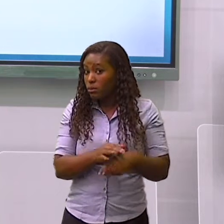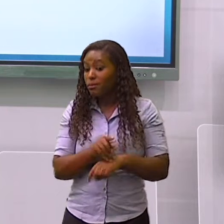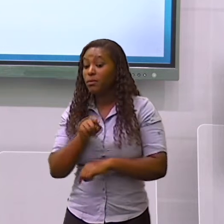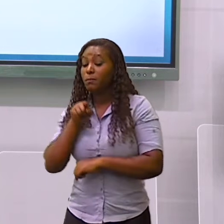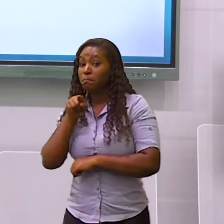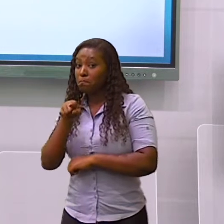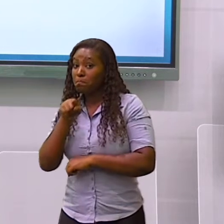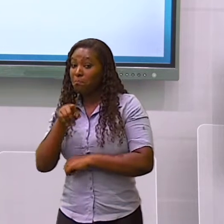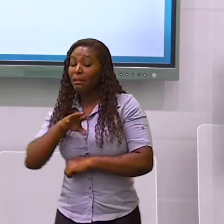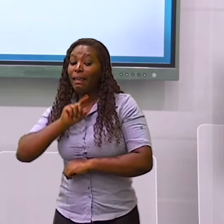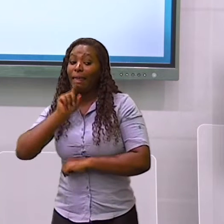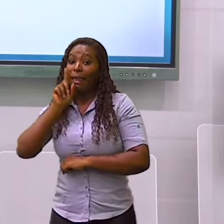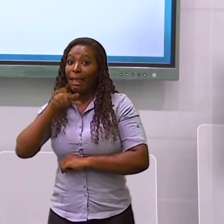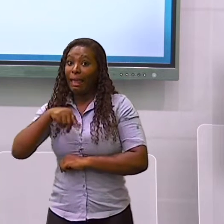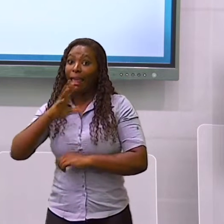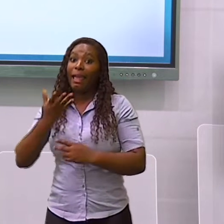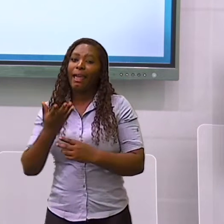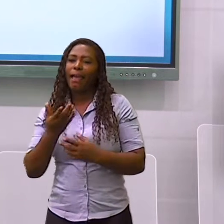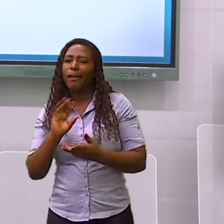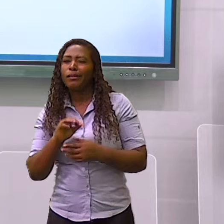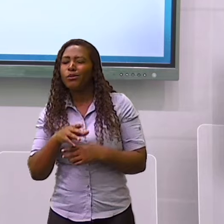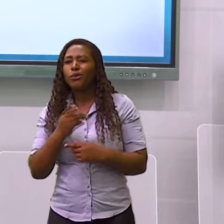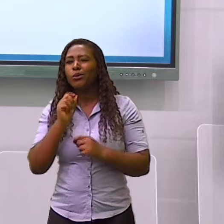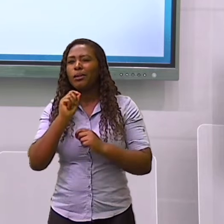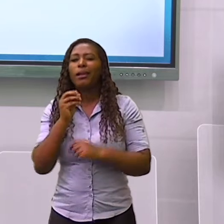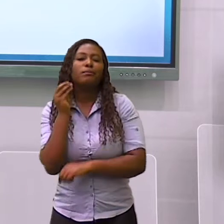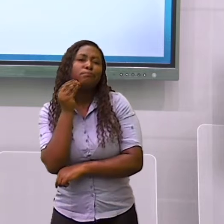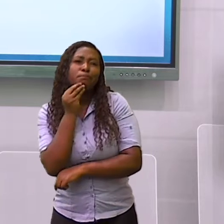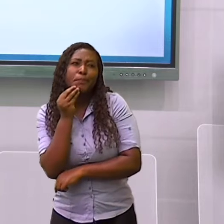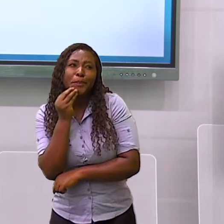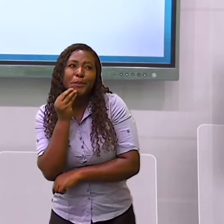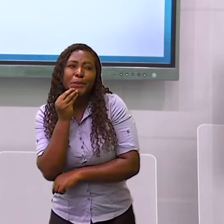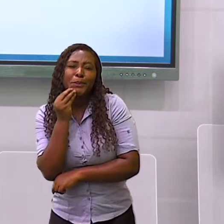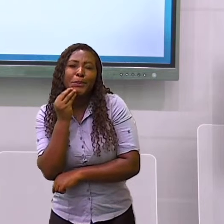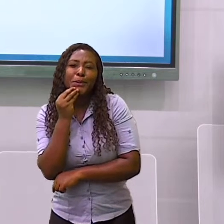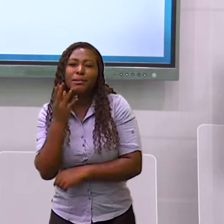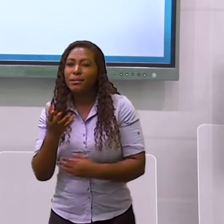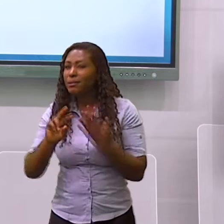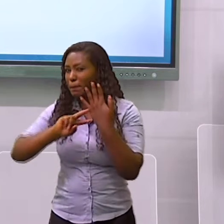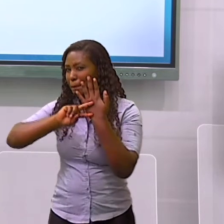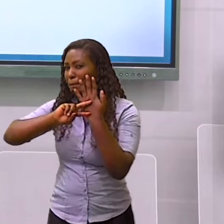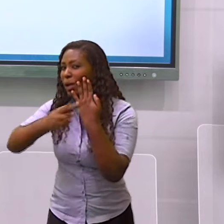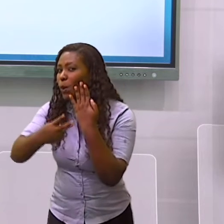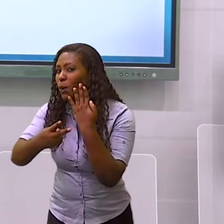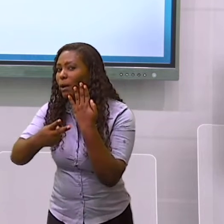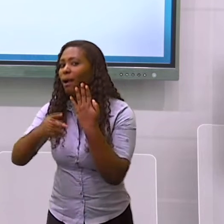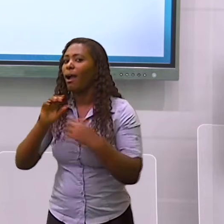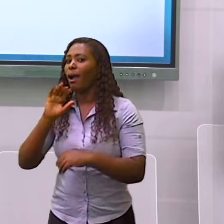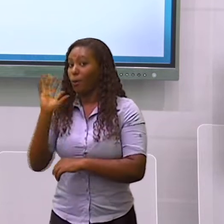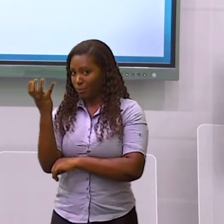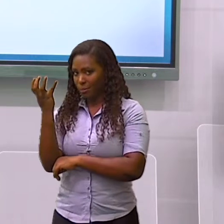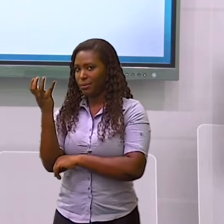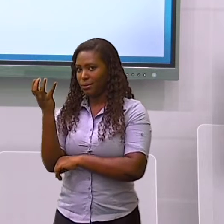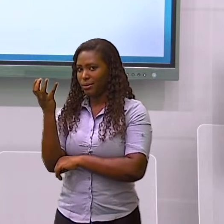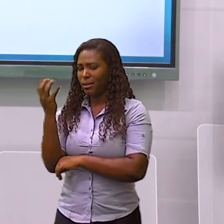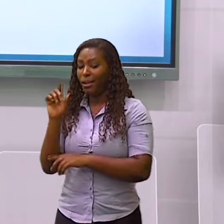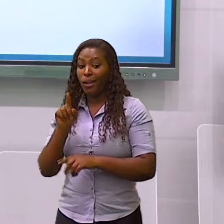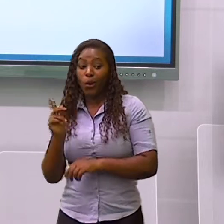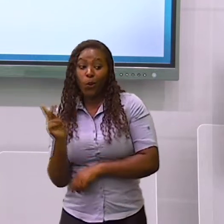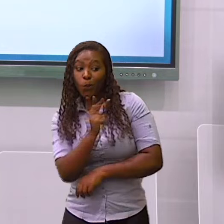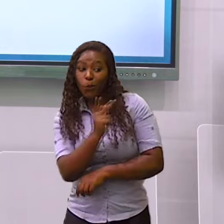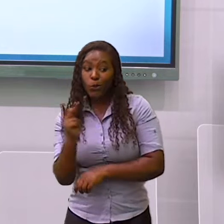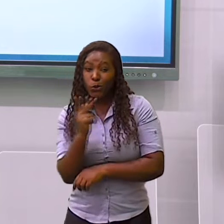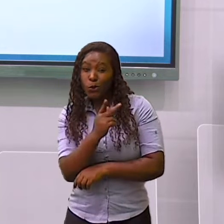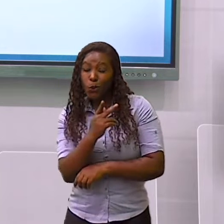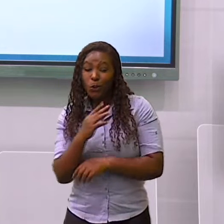a probabilidade, é a chance que esse dano ocorra. É a proximidade